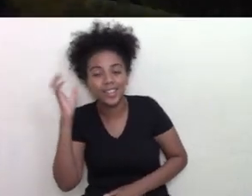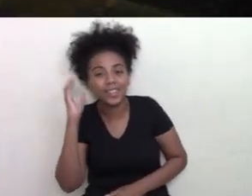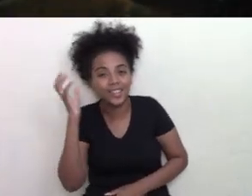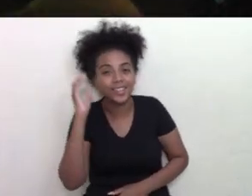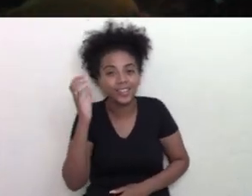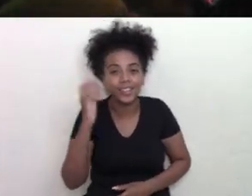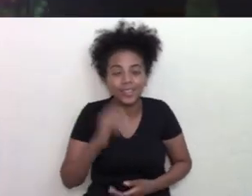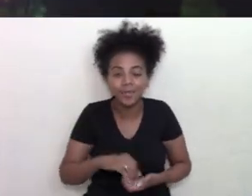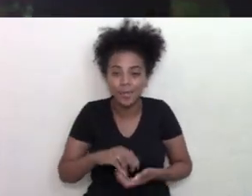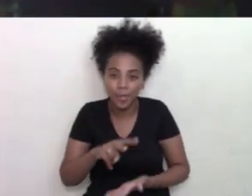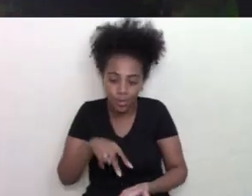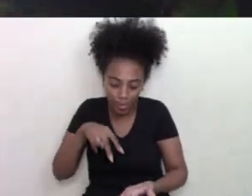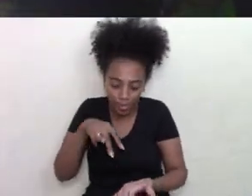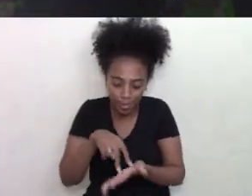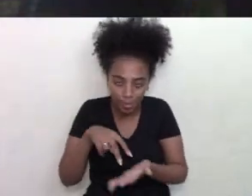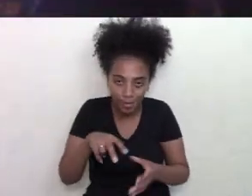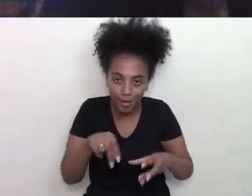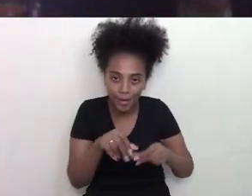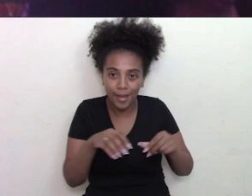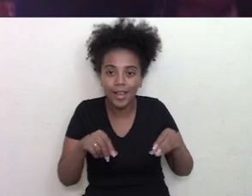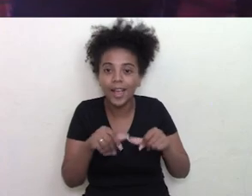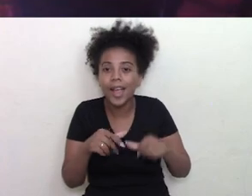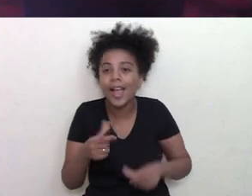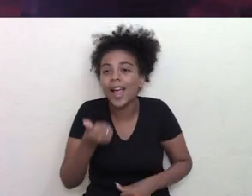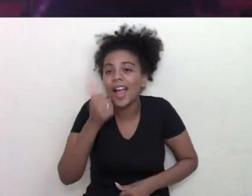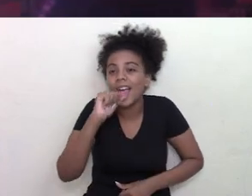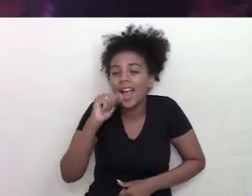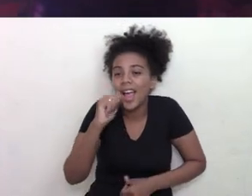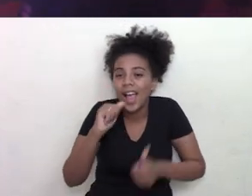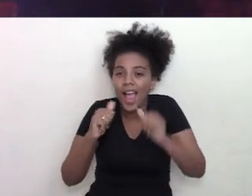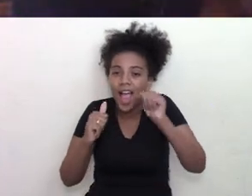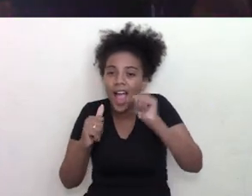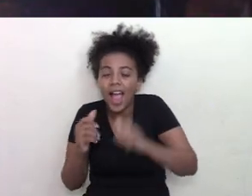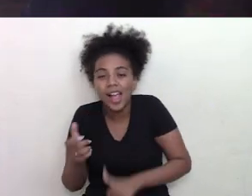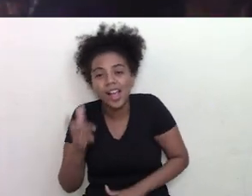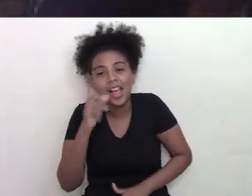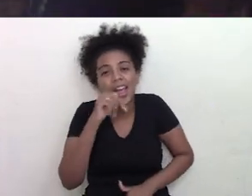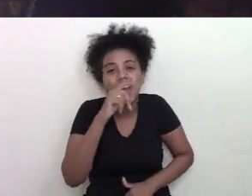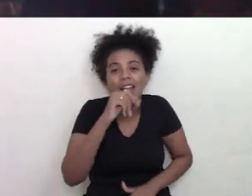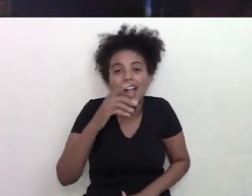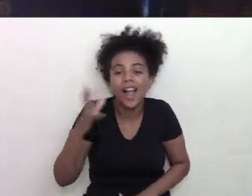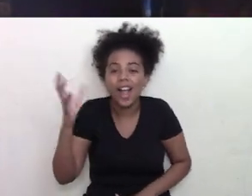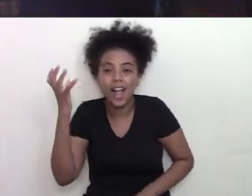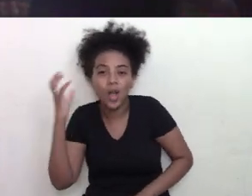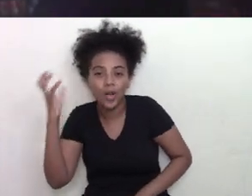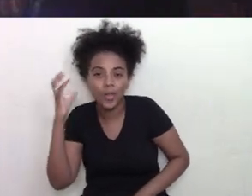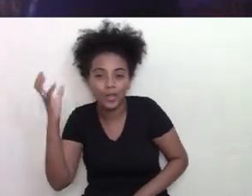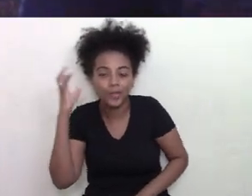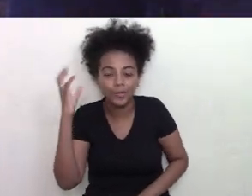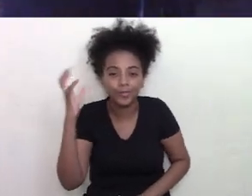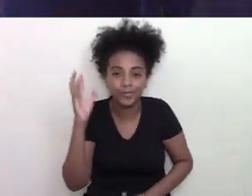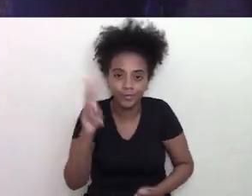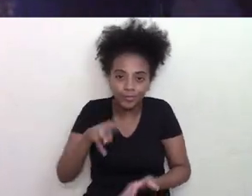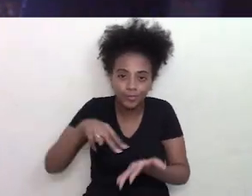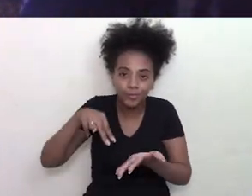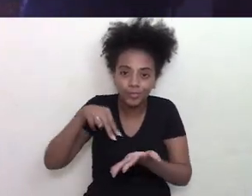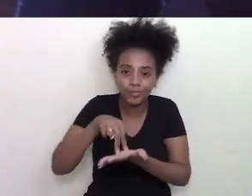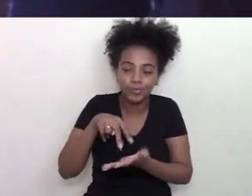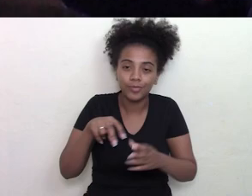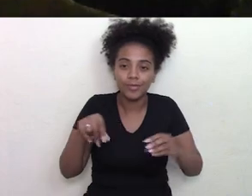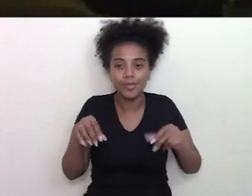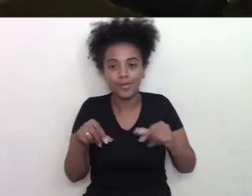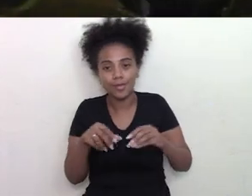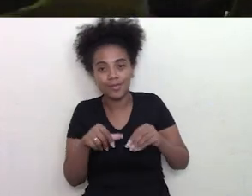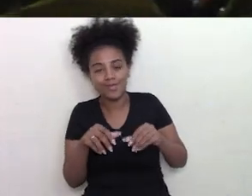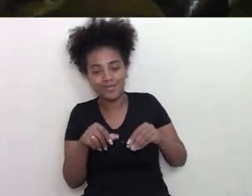Balança aí! Pé na areia, caipirinha, água de coco, a cervejinha. O pé na areia, água de